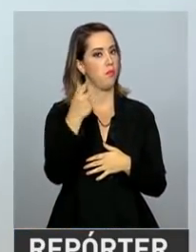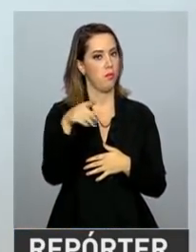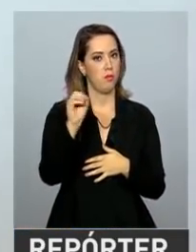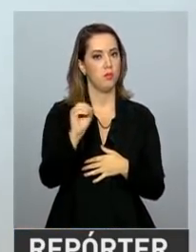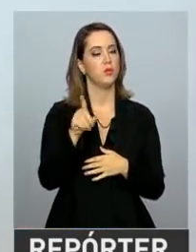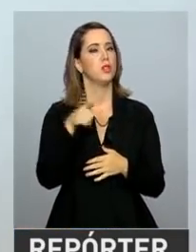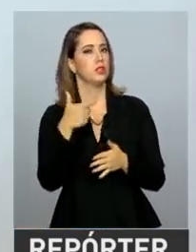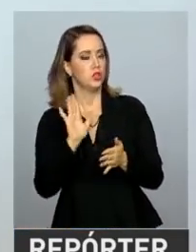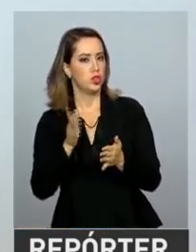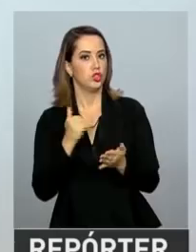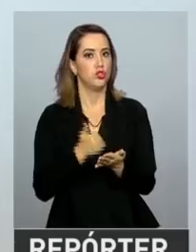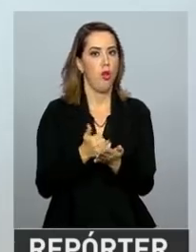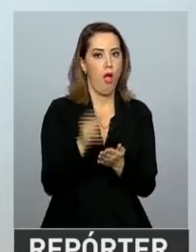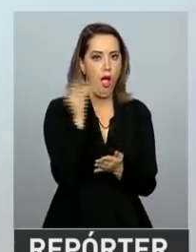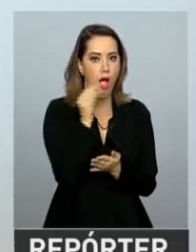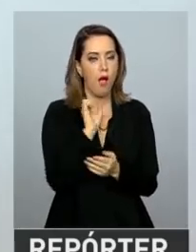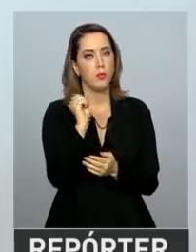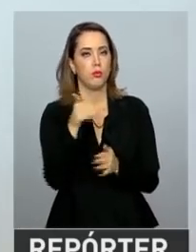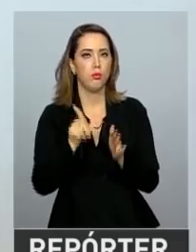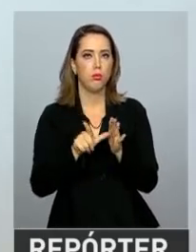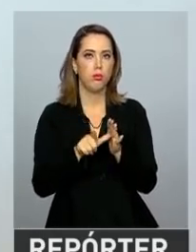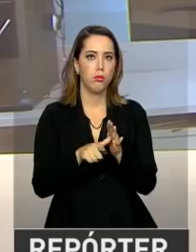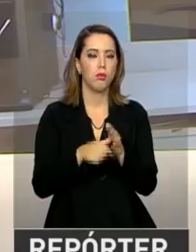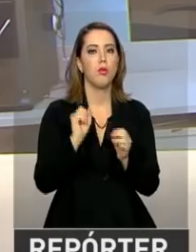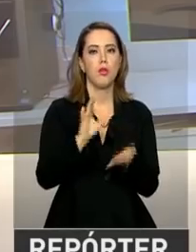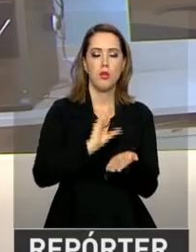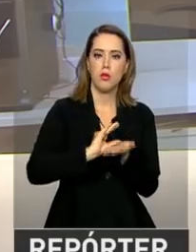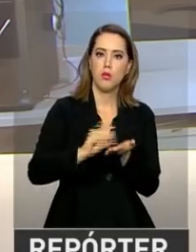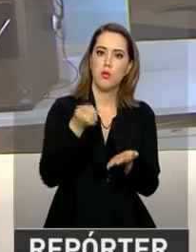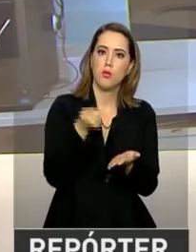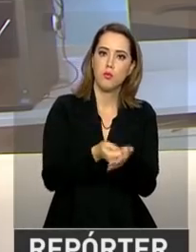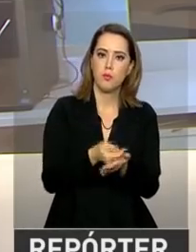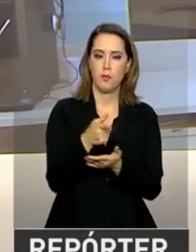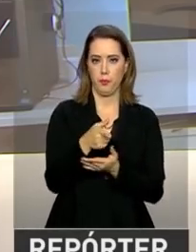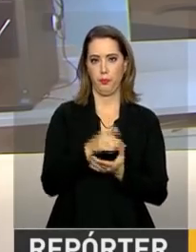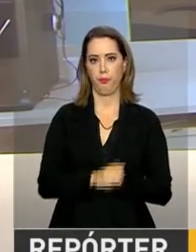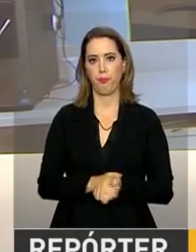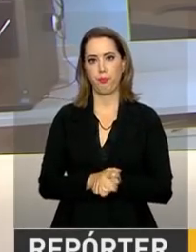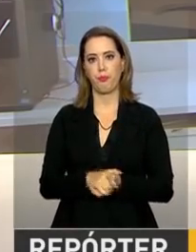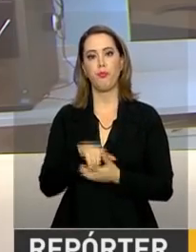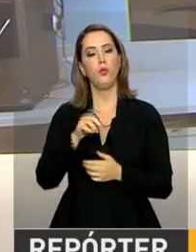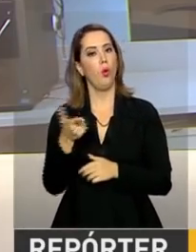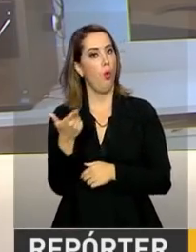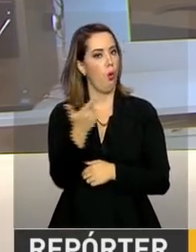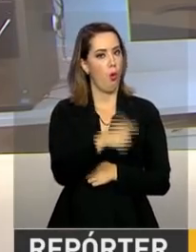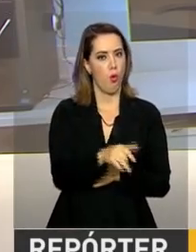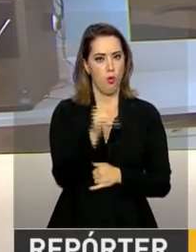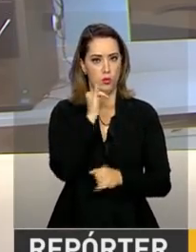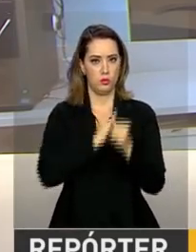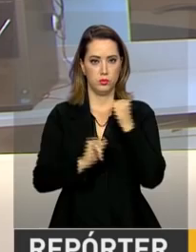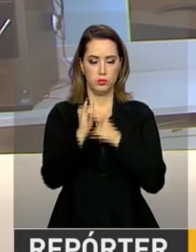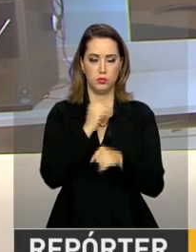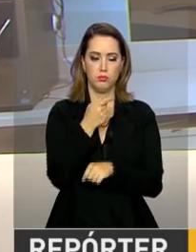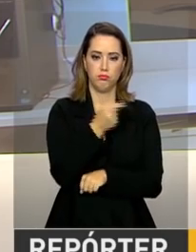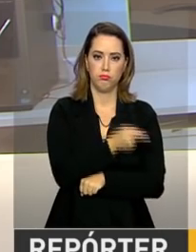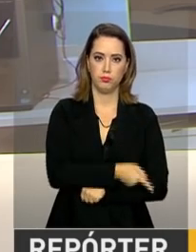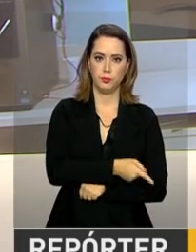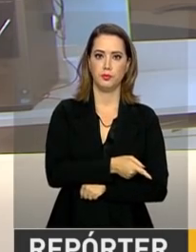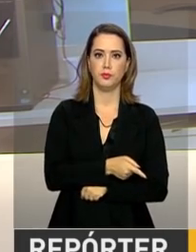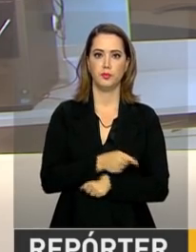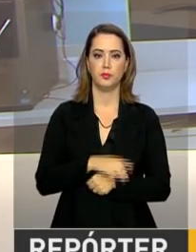pagamentos que é importante feitos pelo FNDE. Você encontra outras informações no endereço